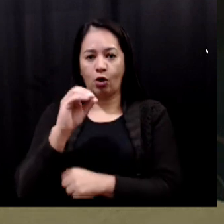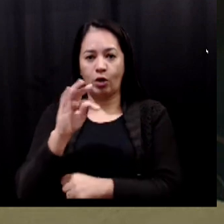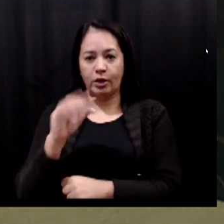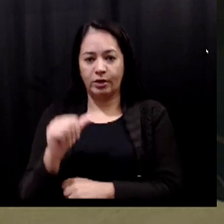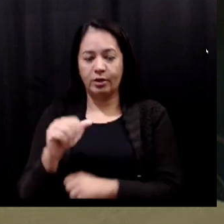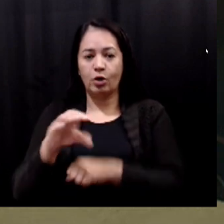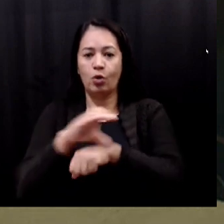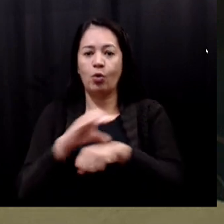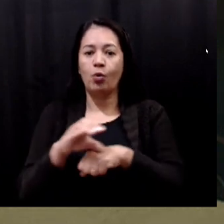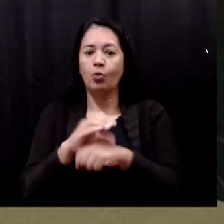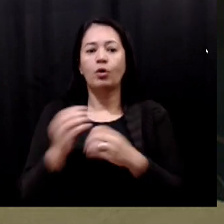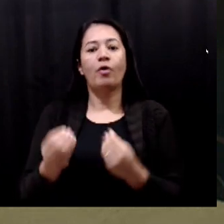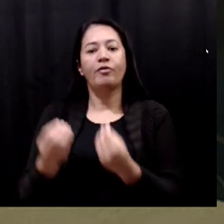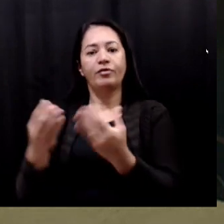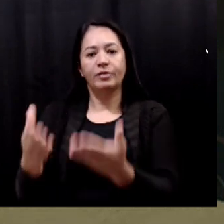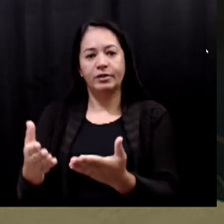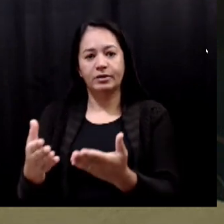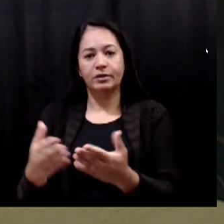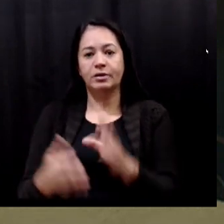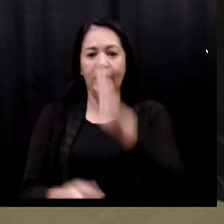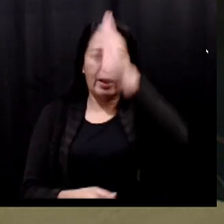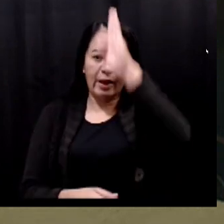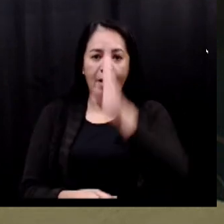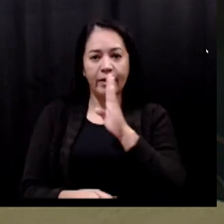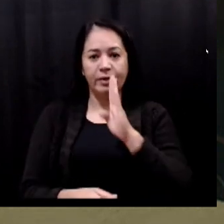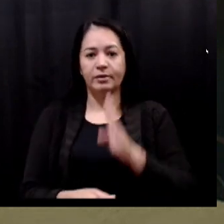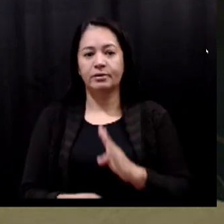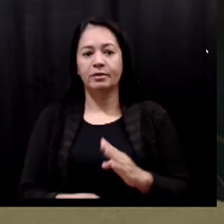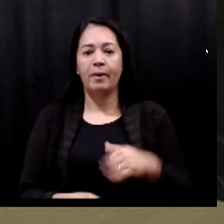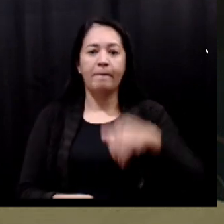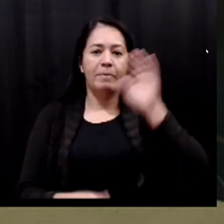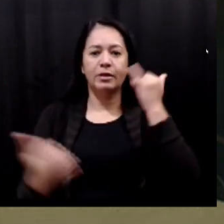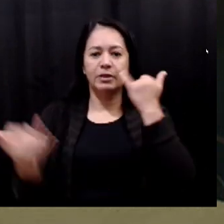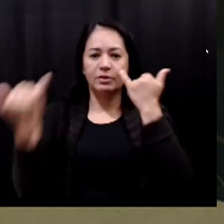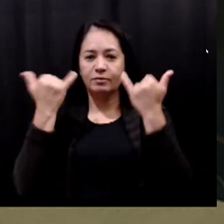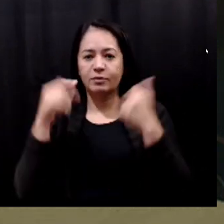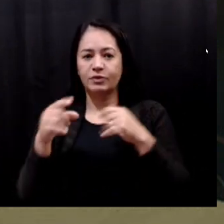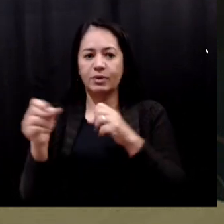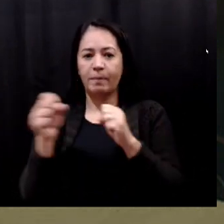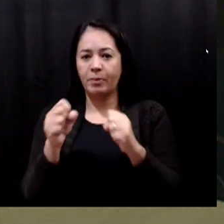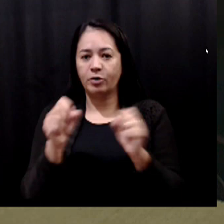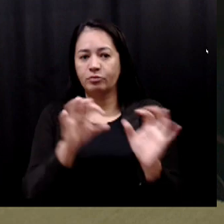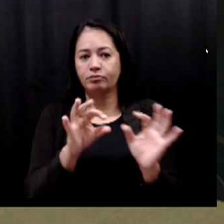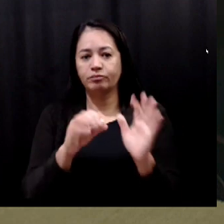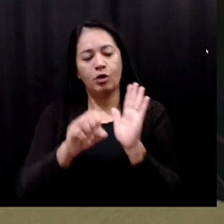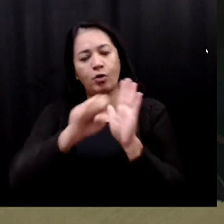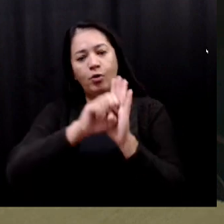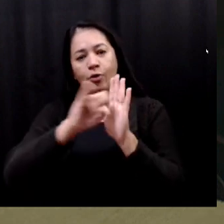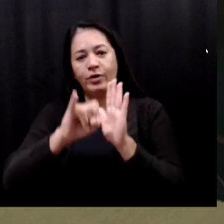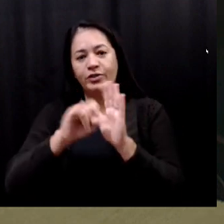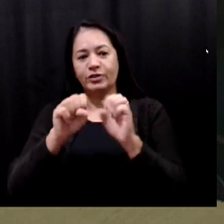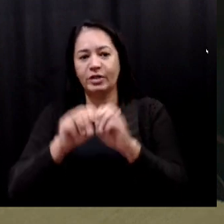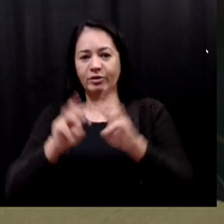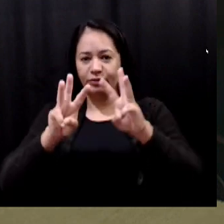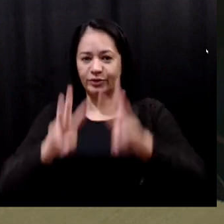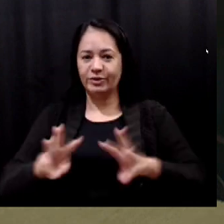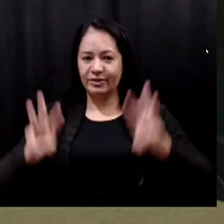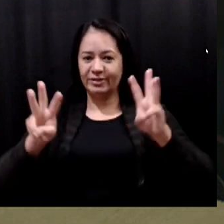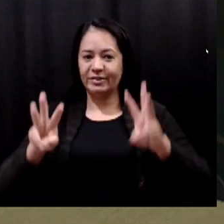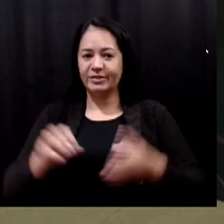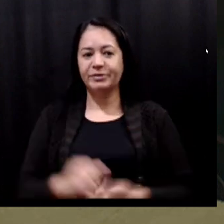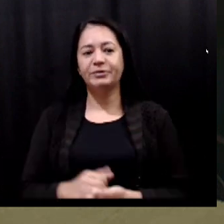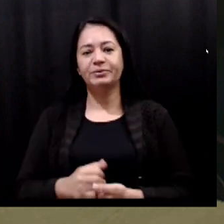são gratuitos. Para mais informações, você pode conferir o edital completo no site, né? Acessa lá,